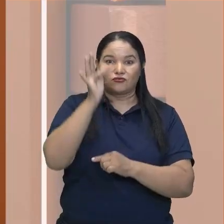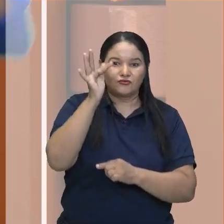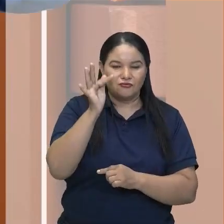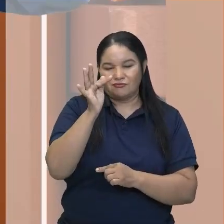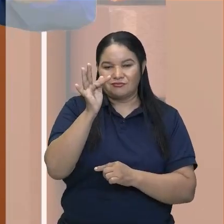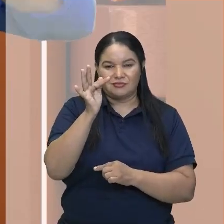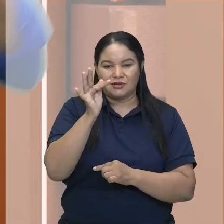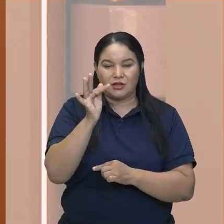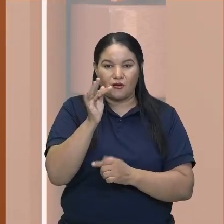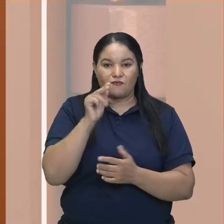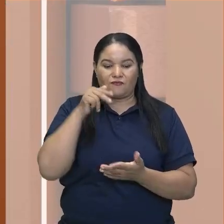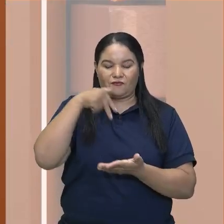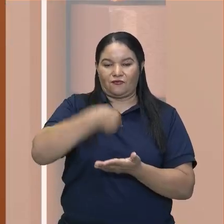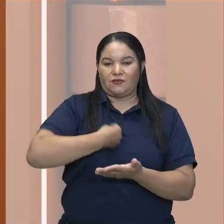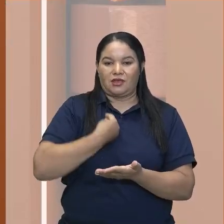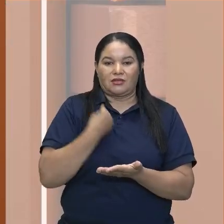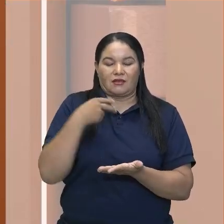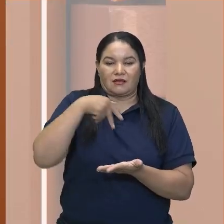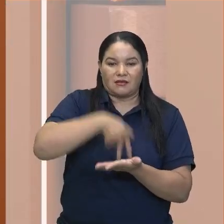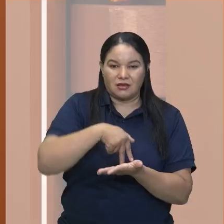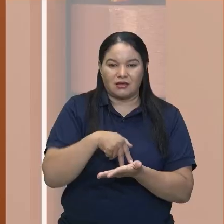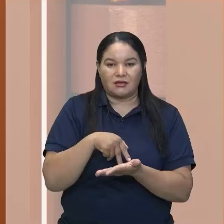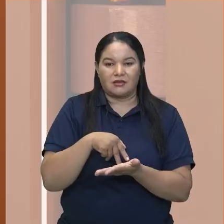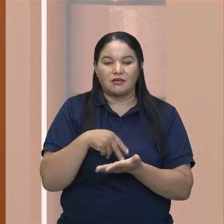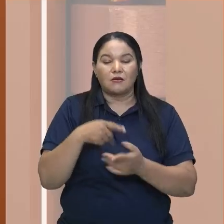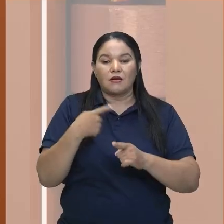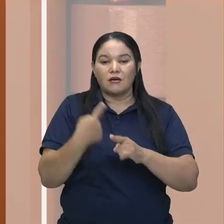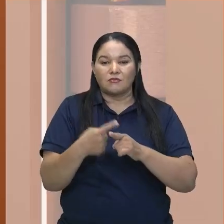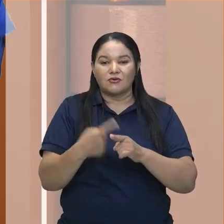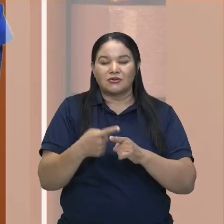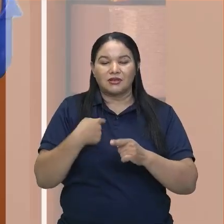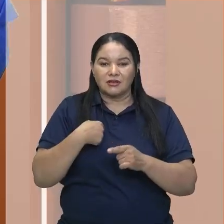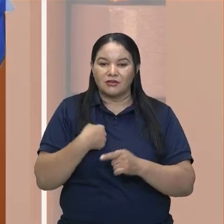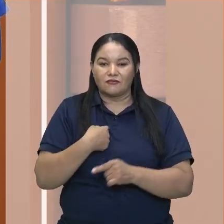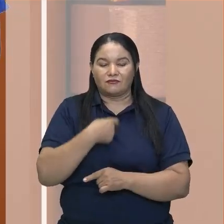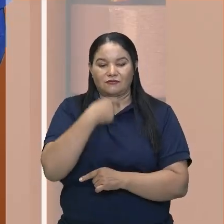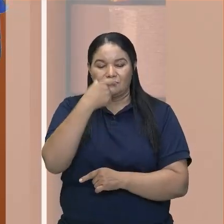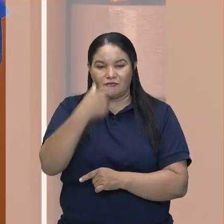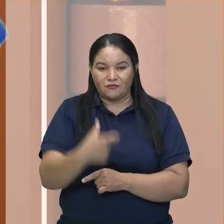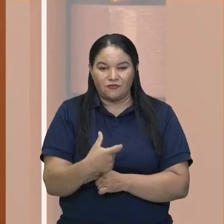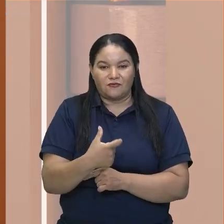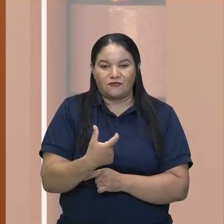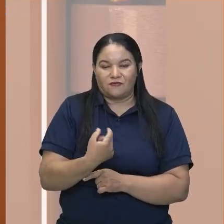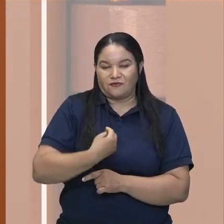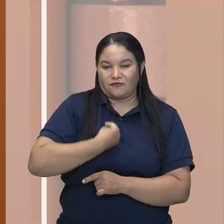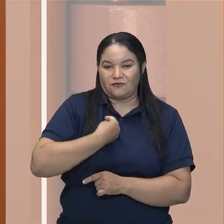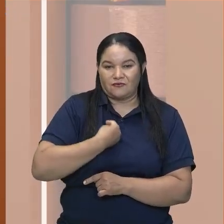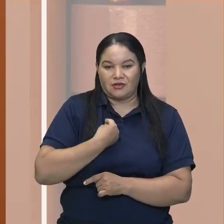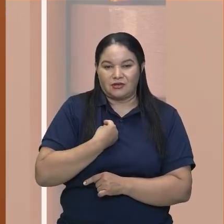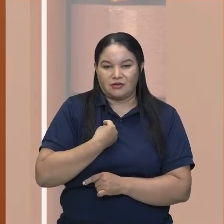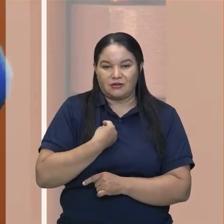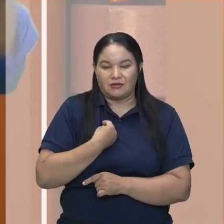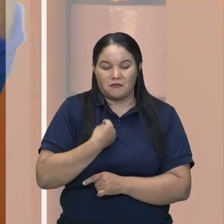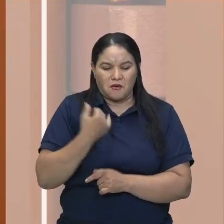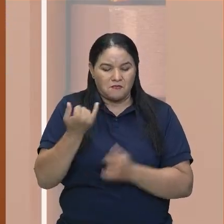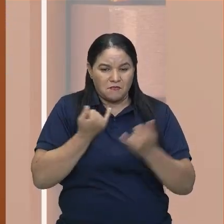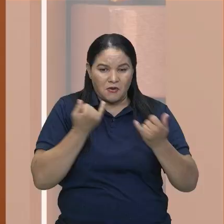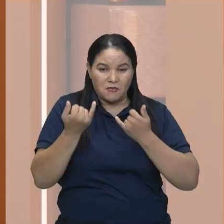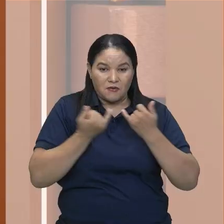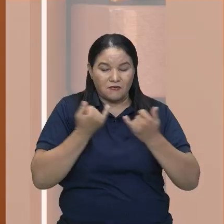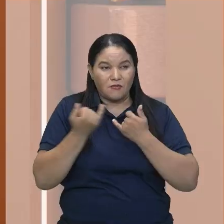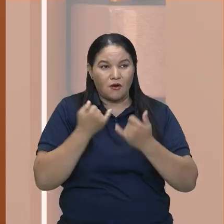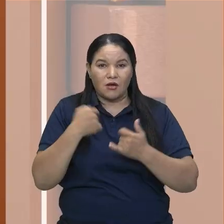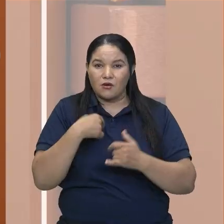o passado é aquilo que desse presente eu escuto, eu assisti, né? Eu